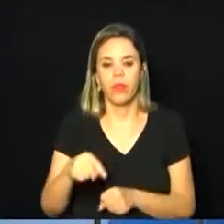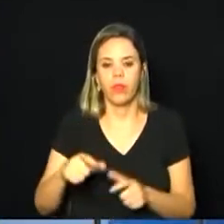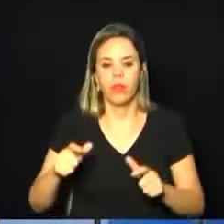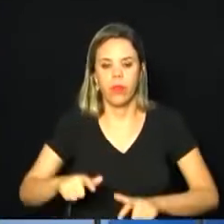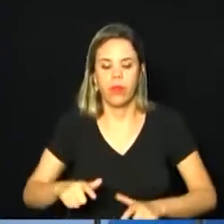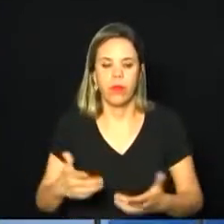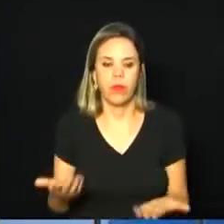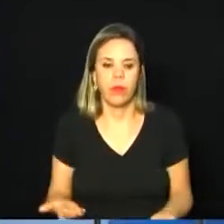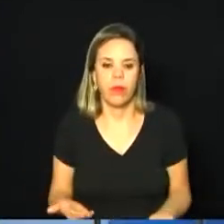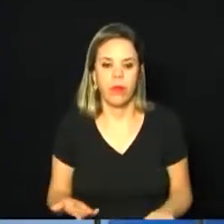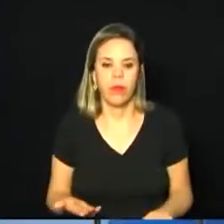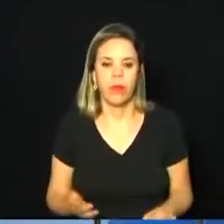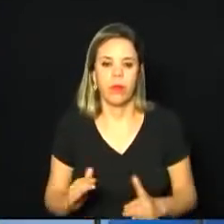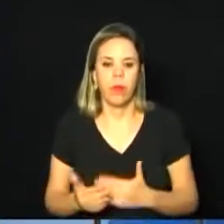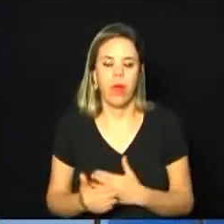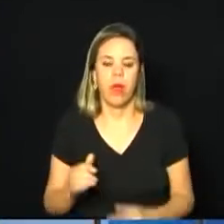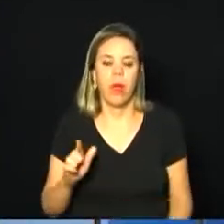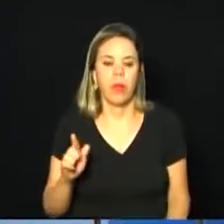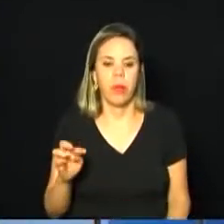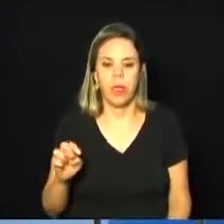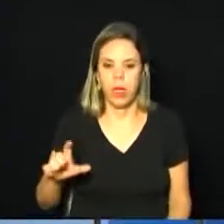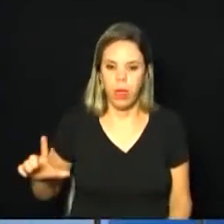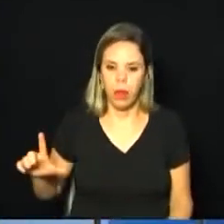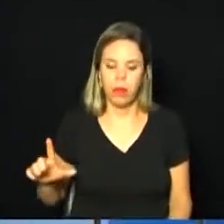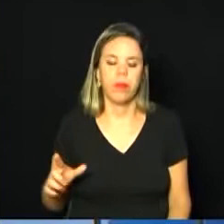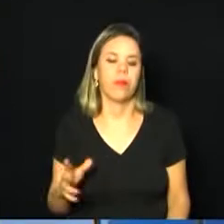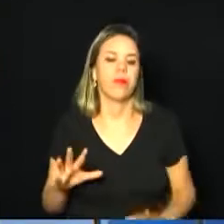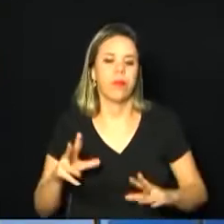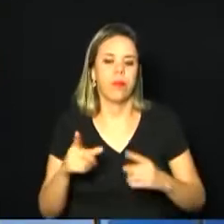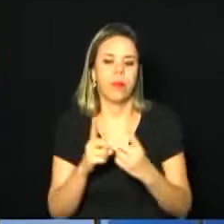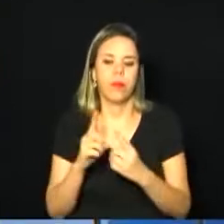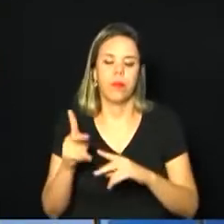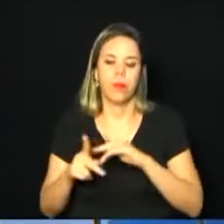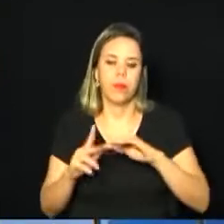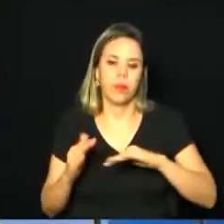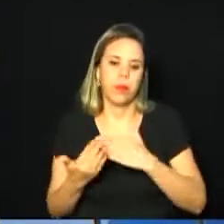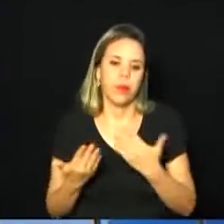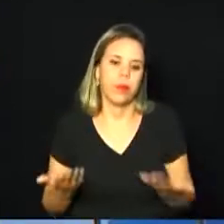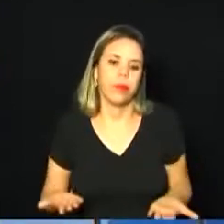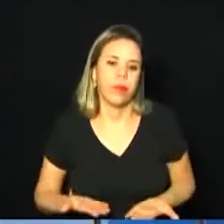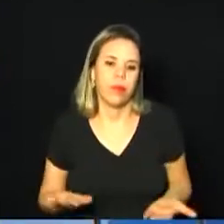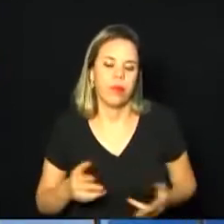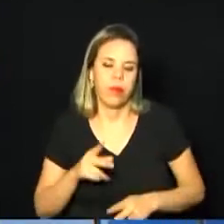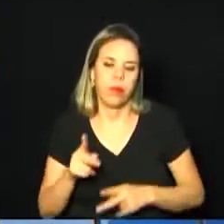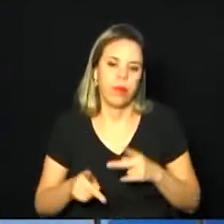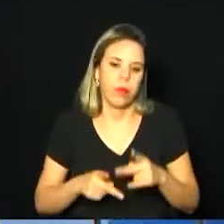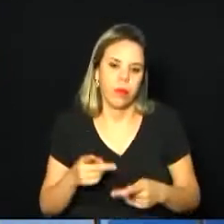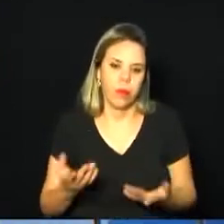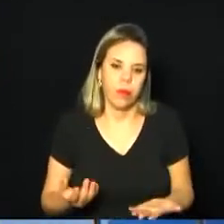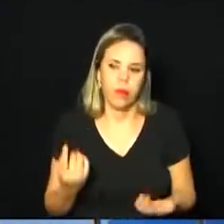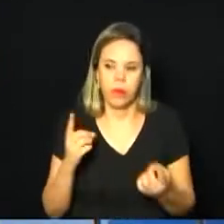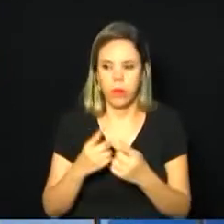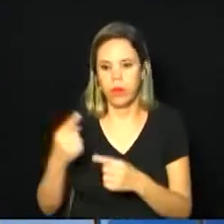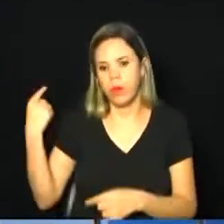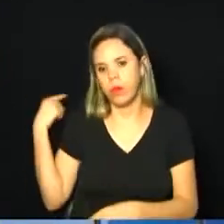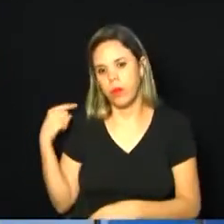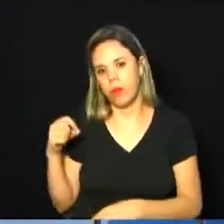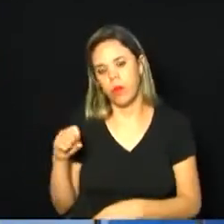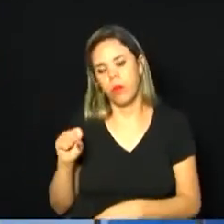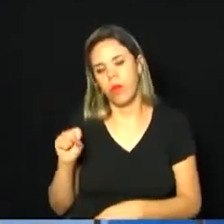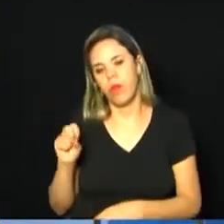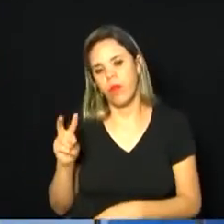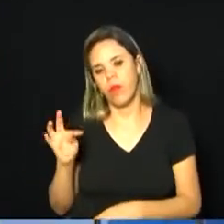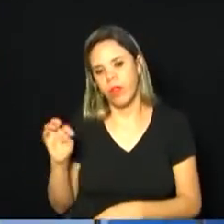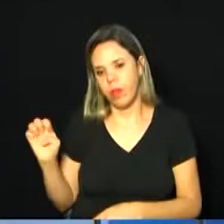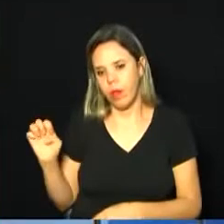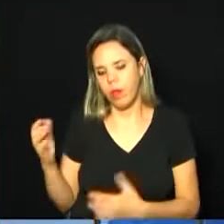nesse local que fica no Jardim São Gabriel que atende ali toda a região atualmente a população que era atendida no CS São